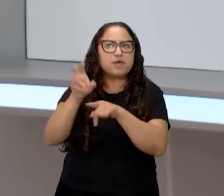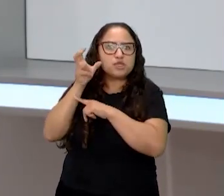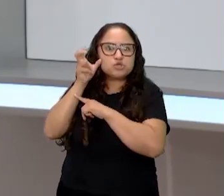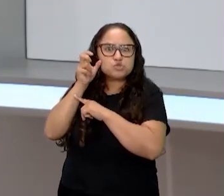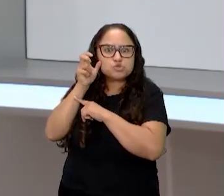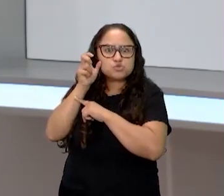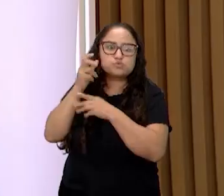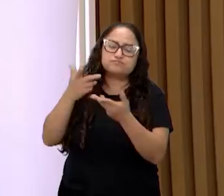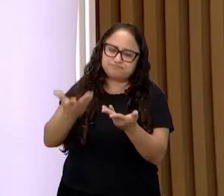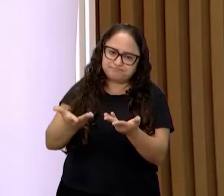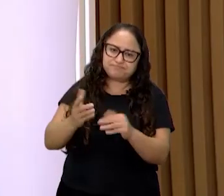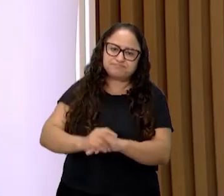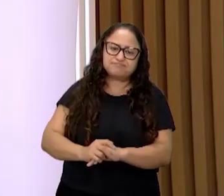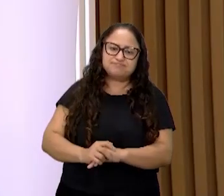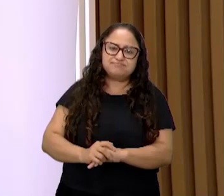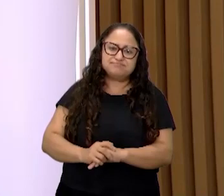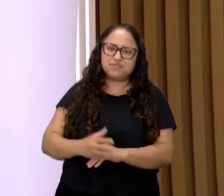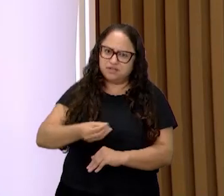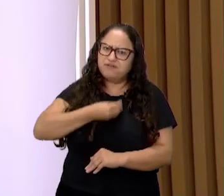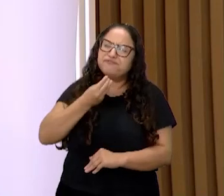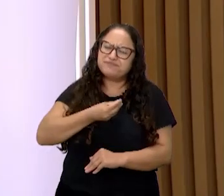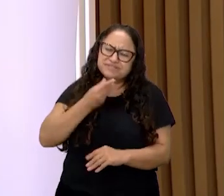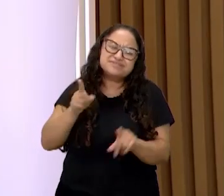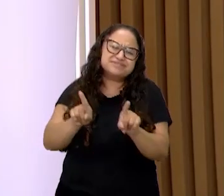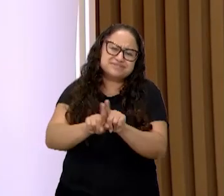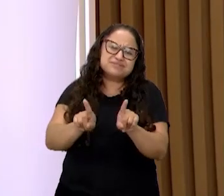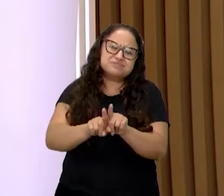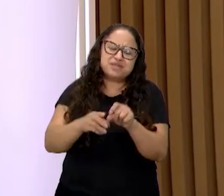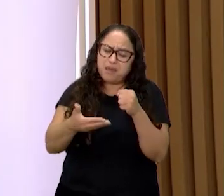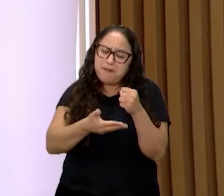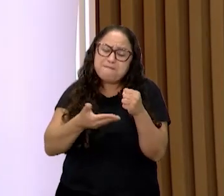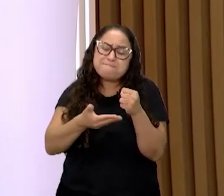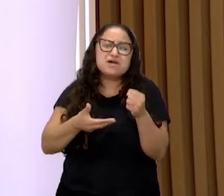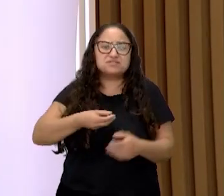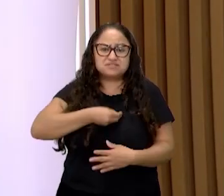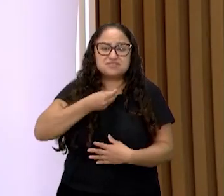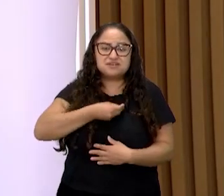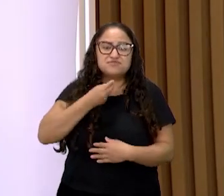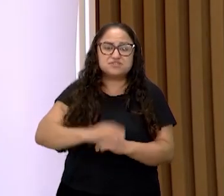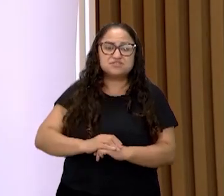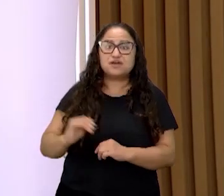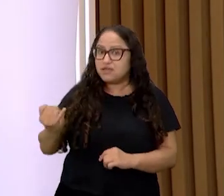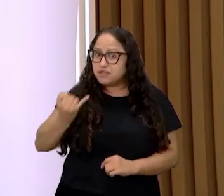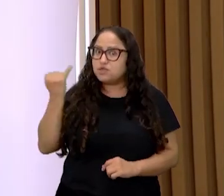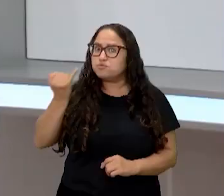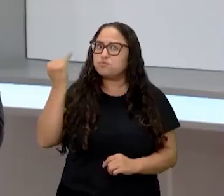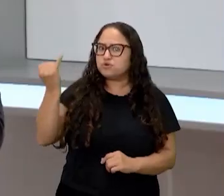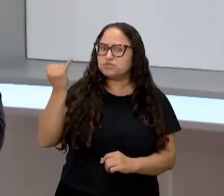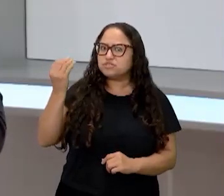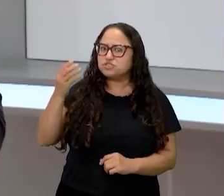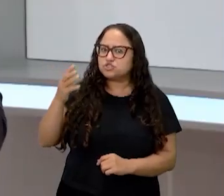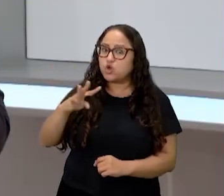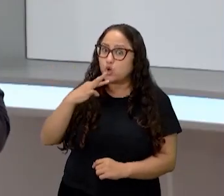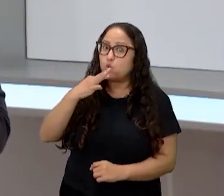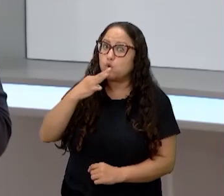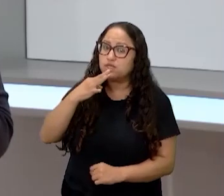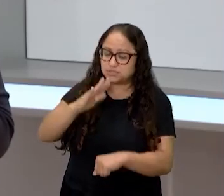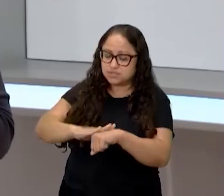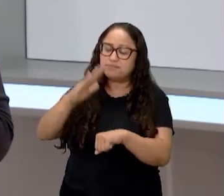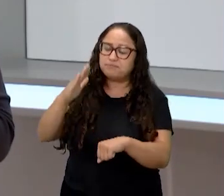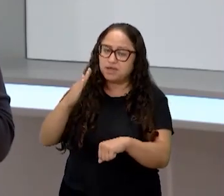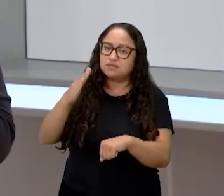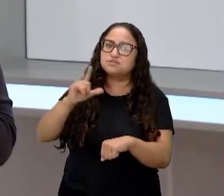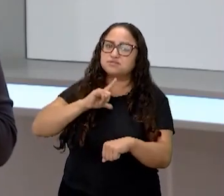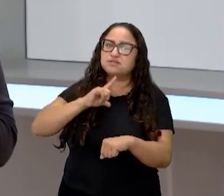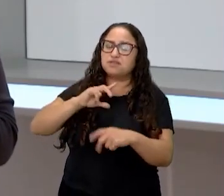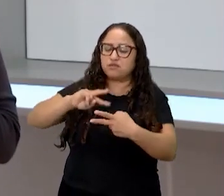aí, né? Legal. É a base da vida, né? Exatamente, então é a base da vida. Então, super importante a gente conhecer um pouquinho mais a respeito